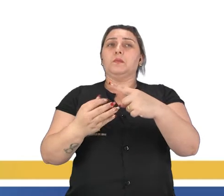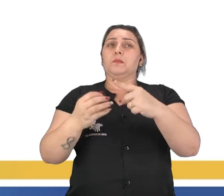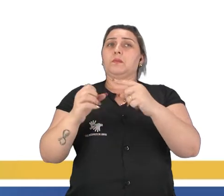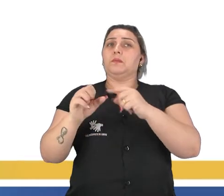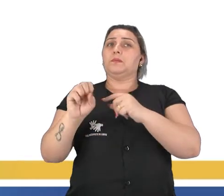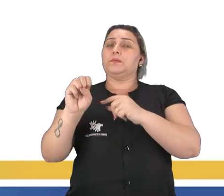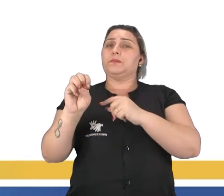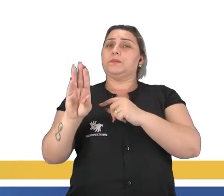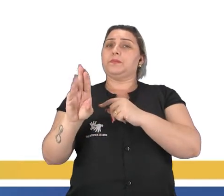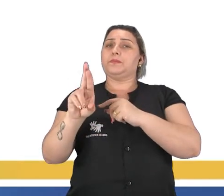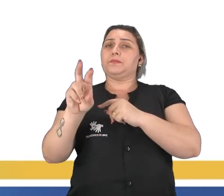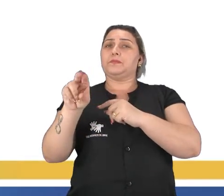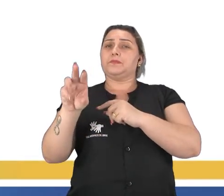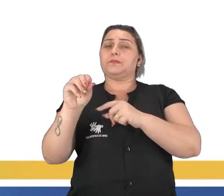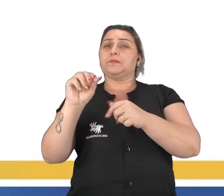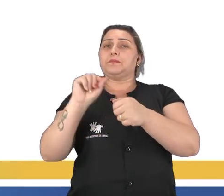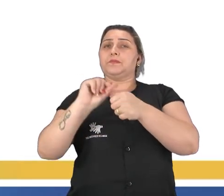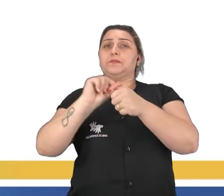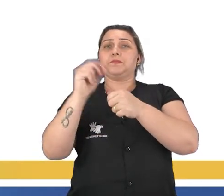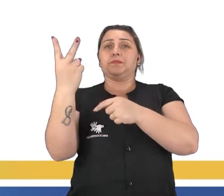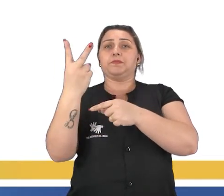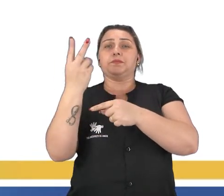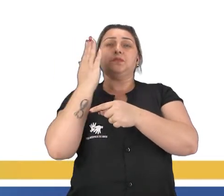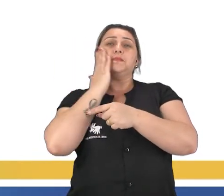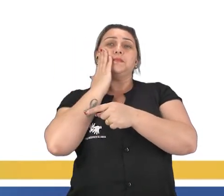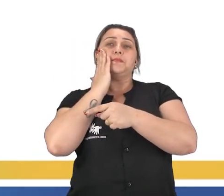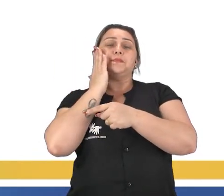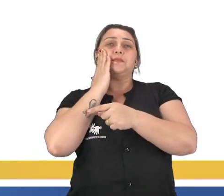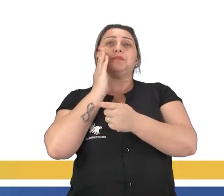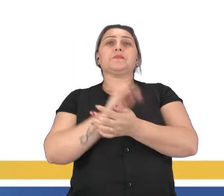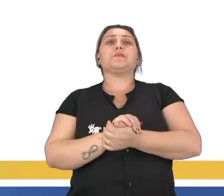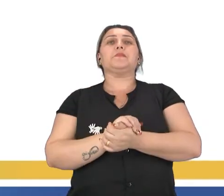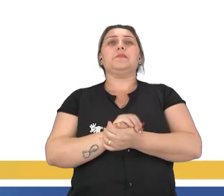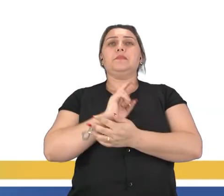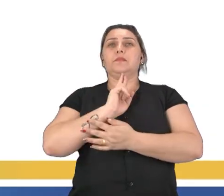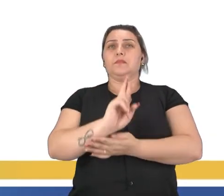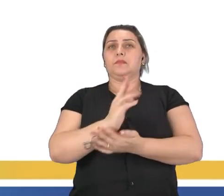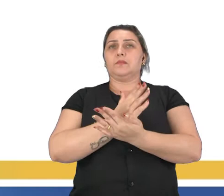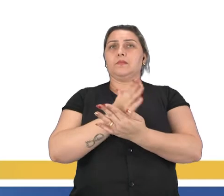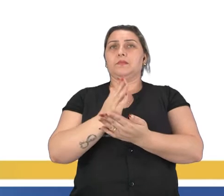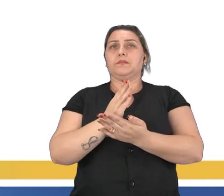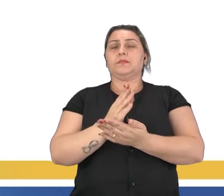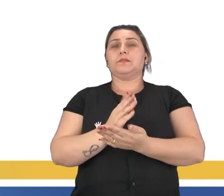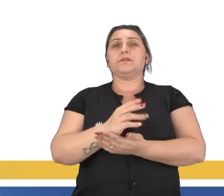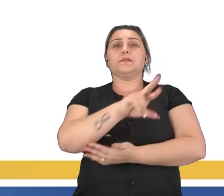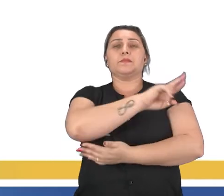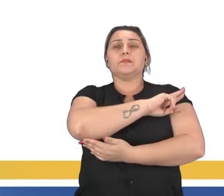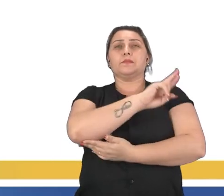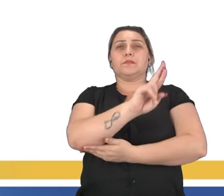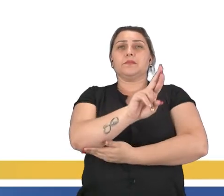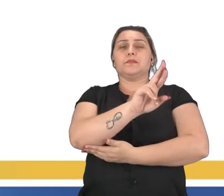Bruno percorreu nesses 2 dias? Bom, para responder a essa pergunta inicialmente, vamos representar